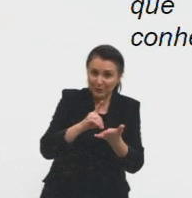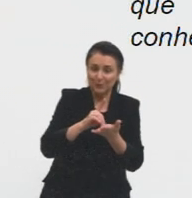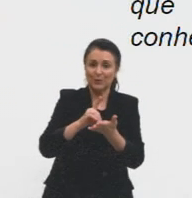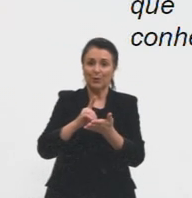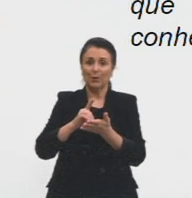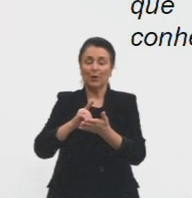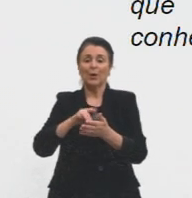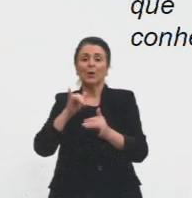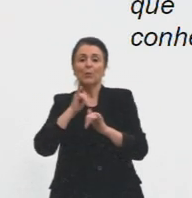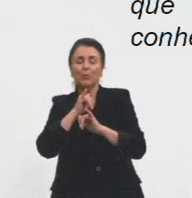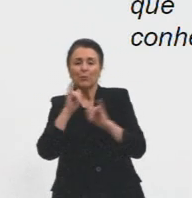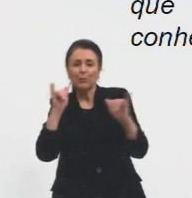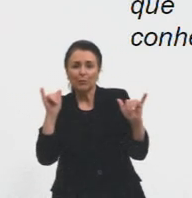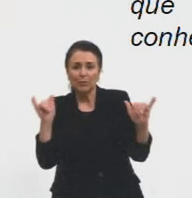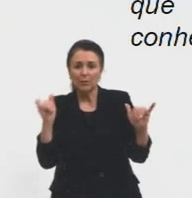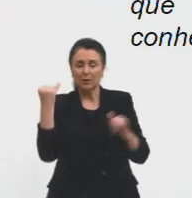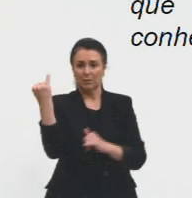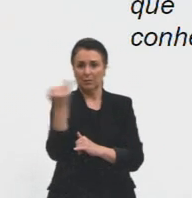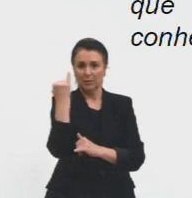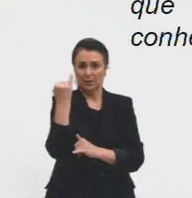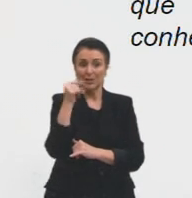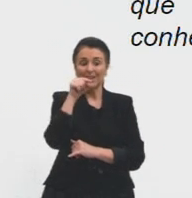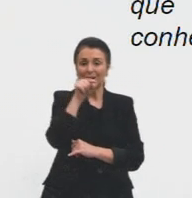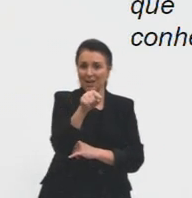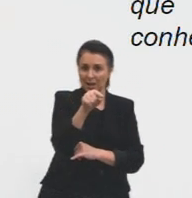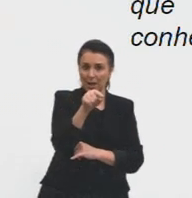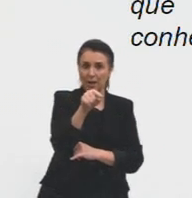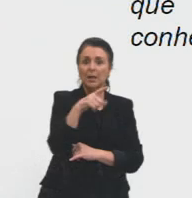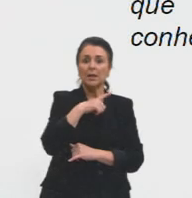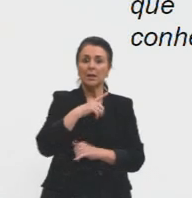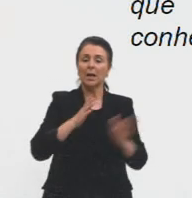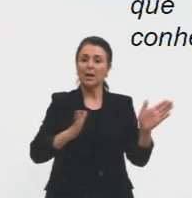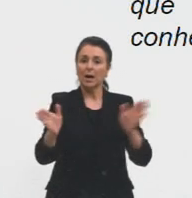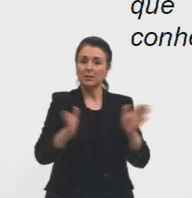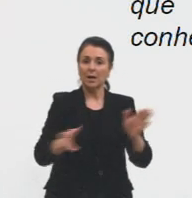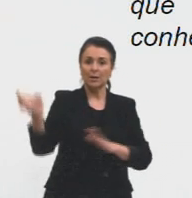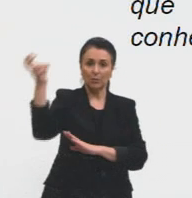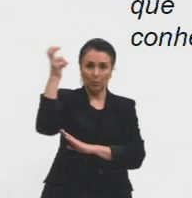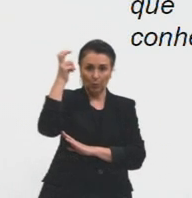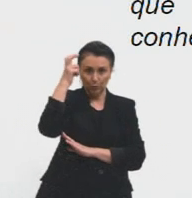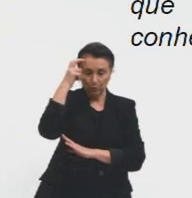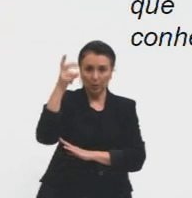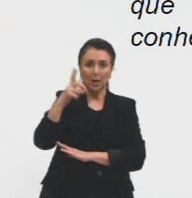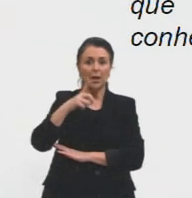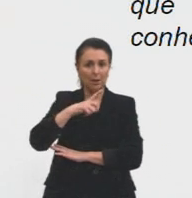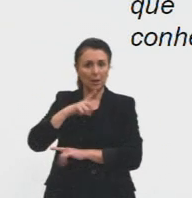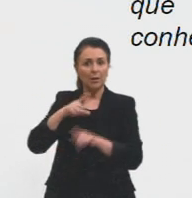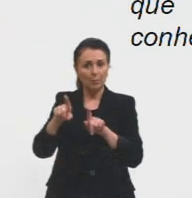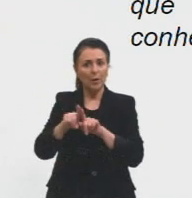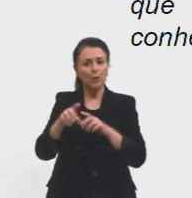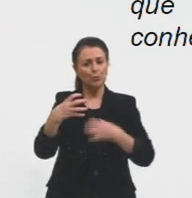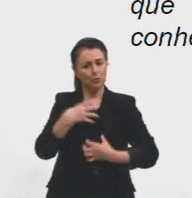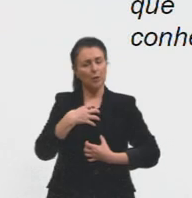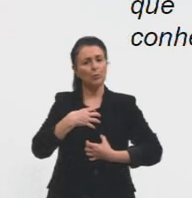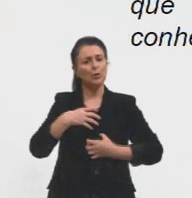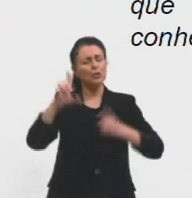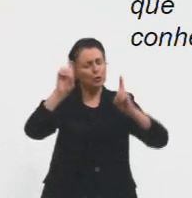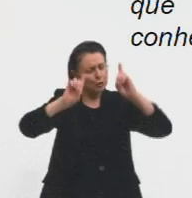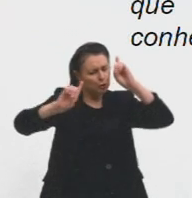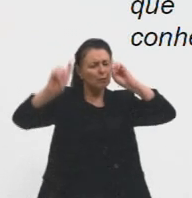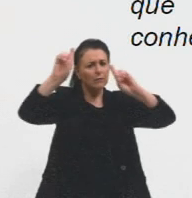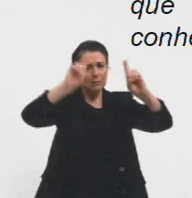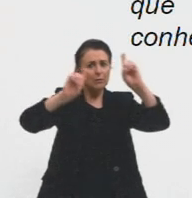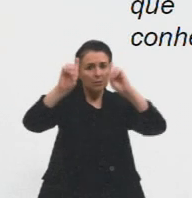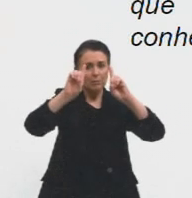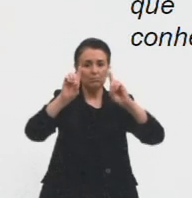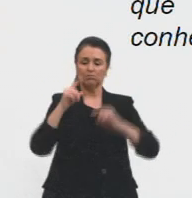torna-se evidente que esse indivíduo além de ter acesso à cultura terá uma forma de entretenimento que beneficiará tanto